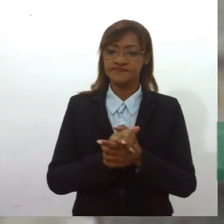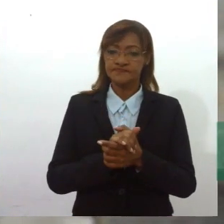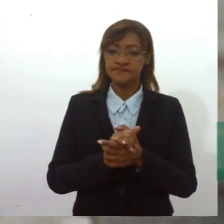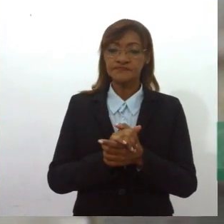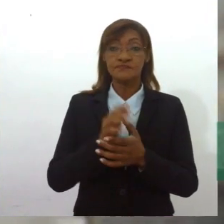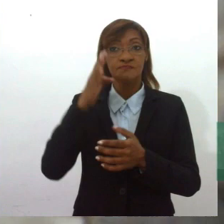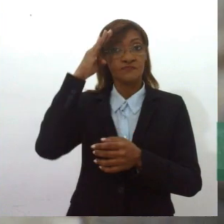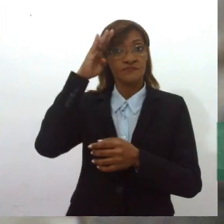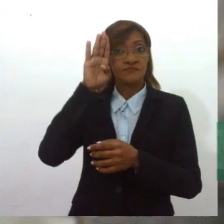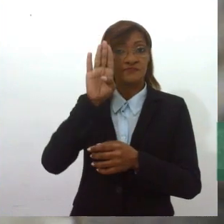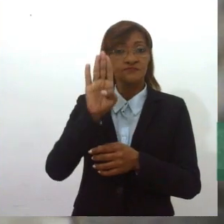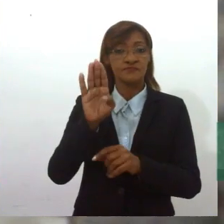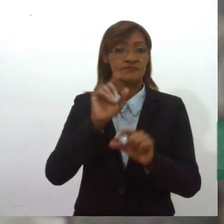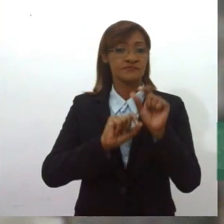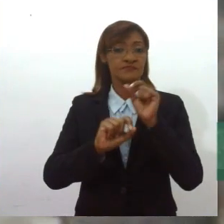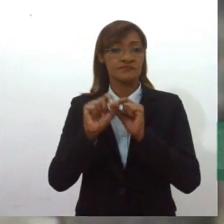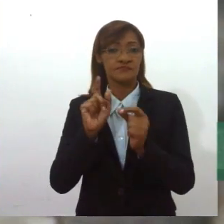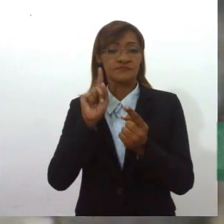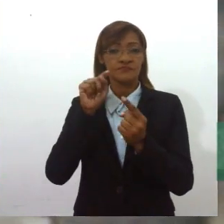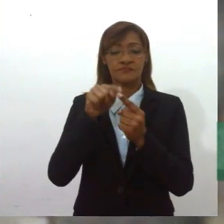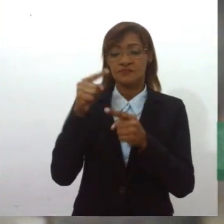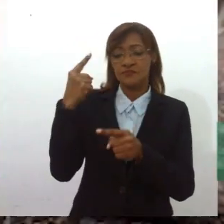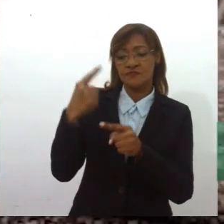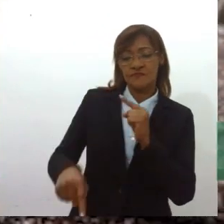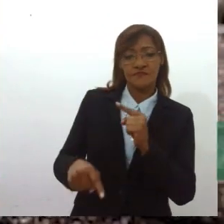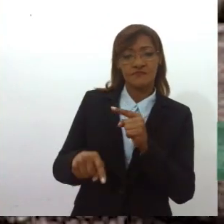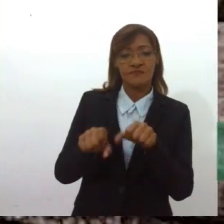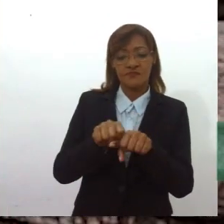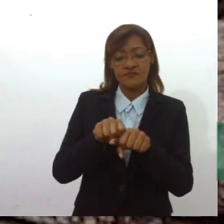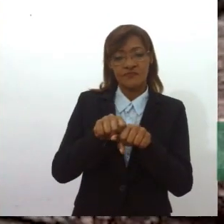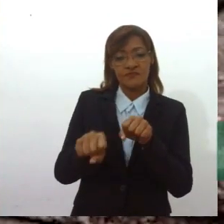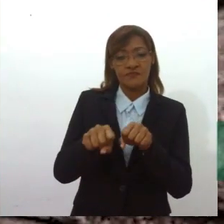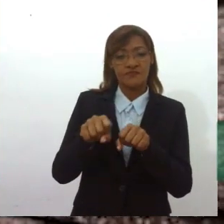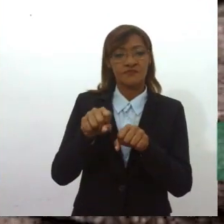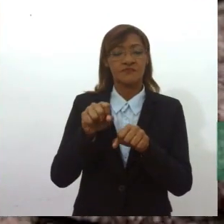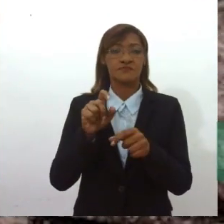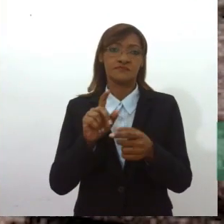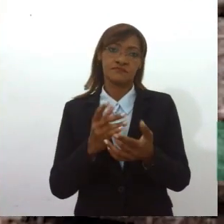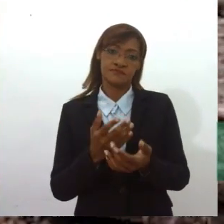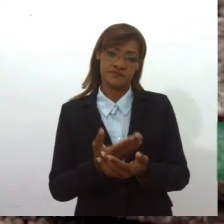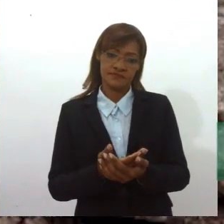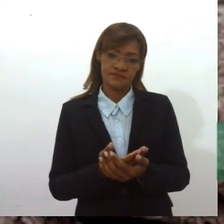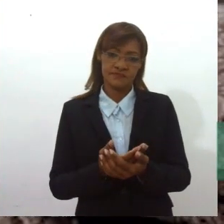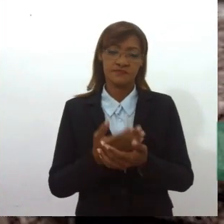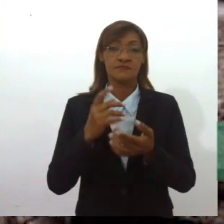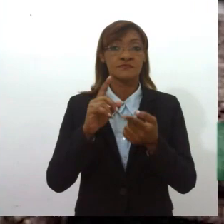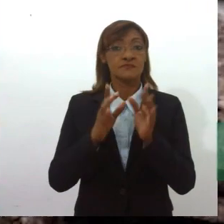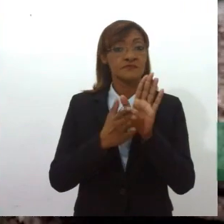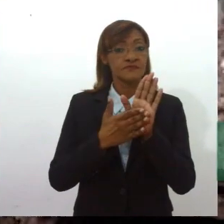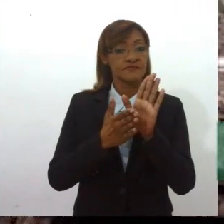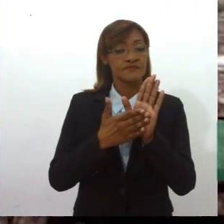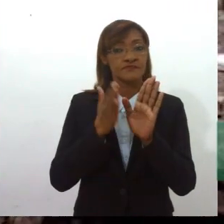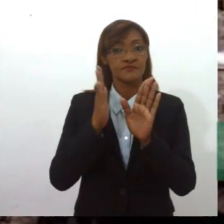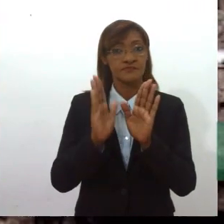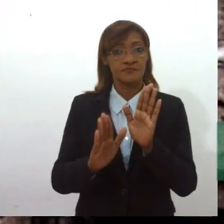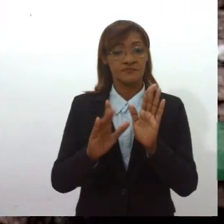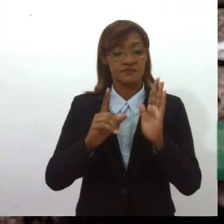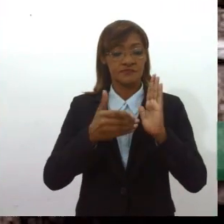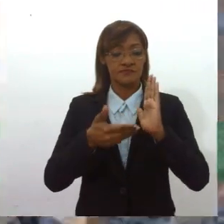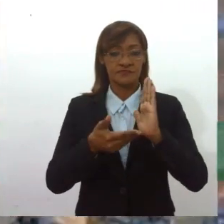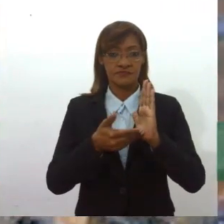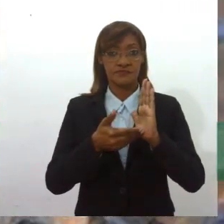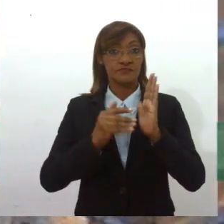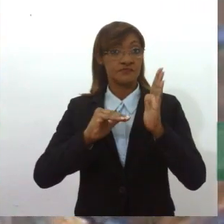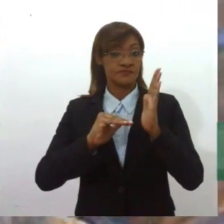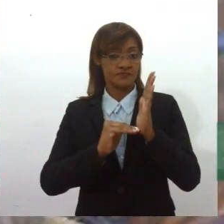principal objetivo é Proibir a exterminação de animais sadios pelo poder público a proposta já passou pela câmara e pelo